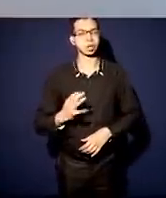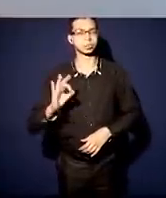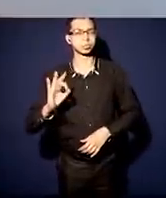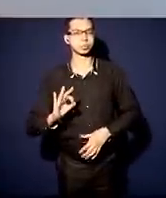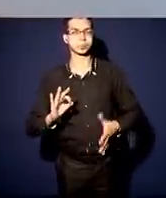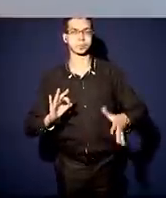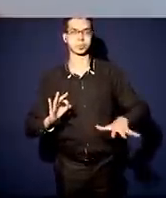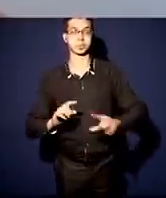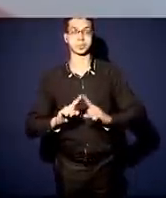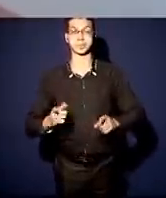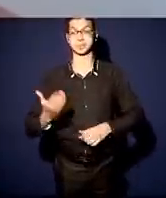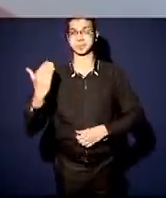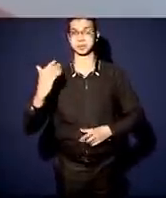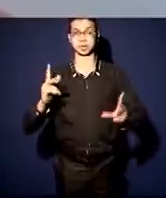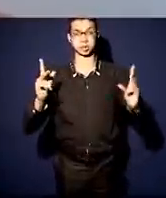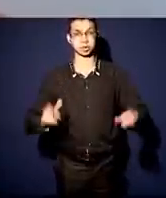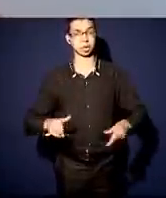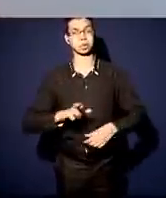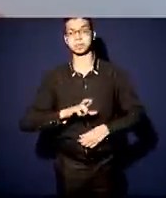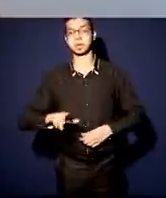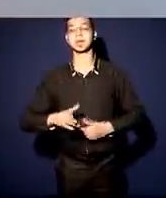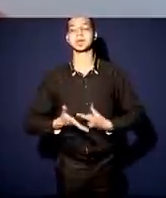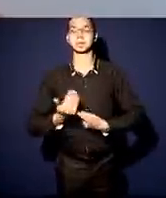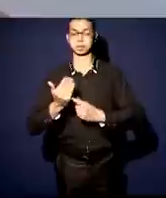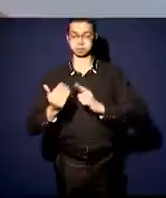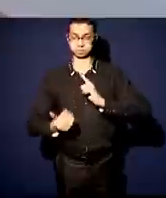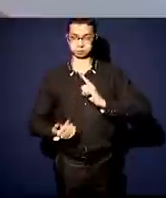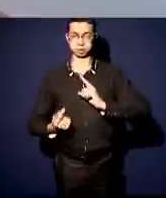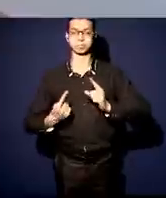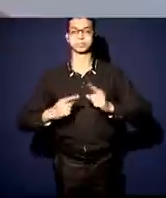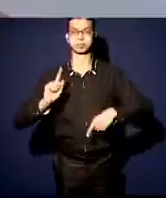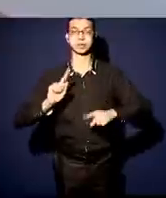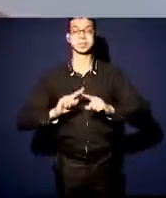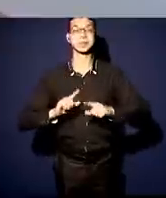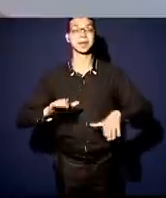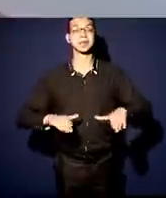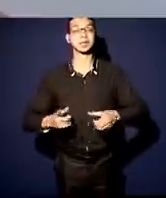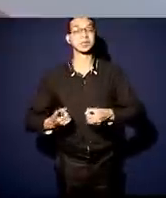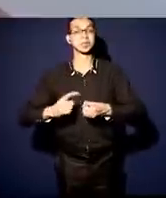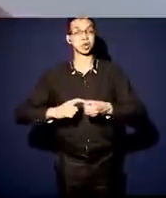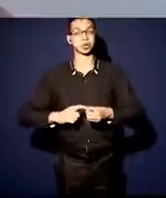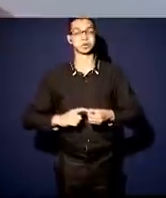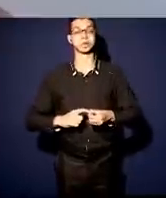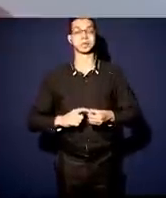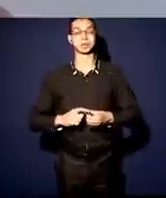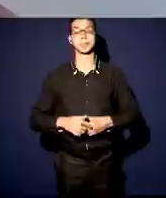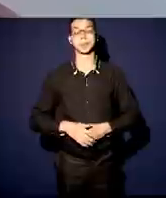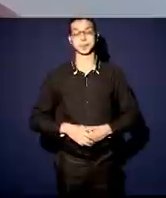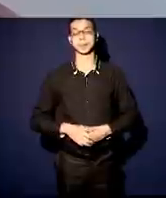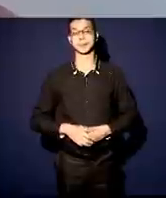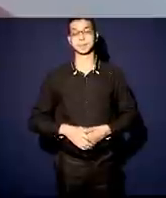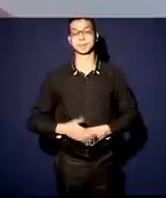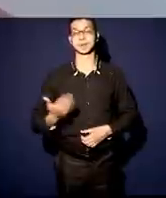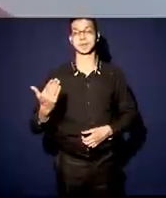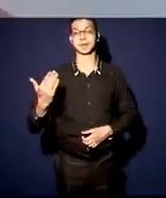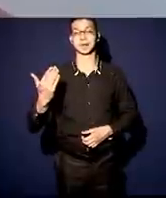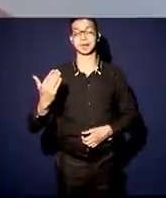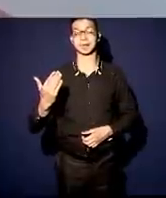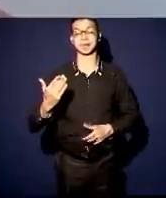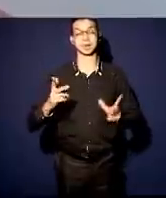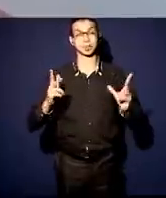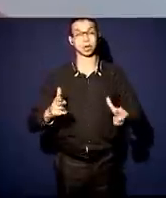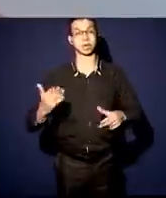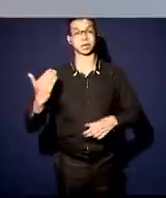da produtividade da economia, mas pode ser que a gente esteja voltando para um mundo que a gente não vai ver mais